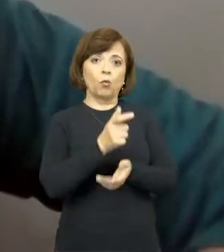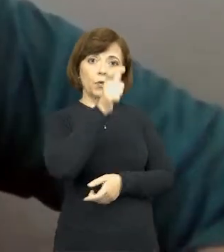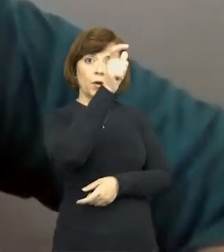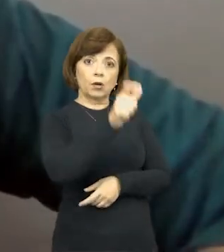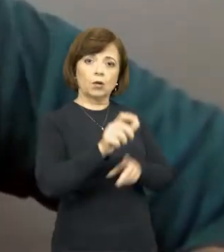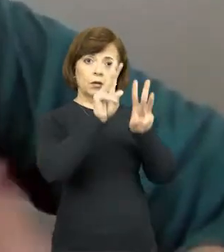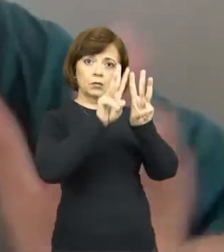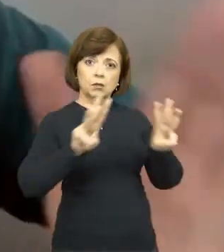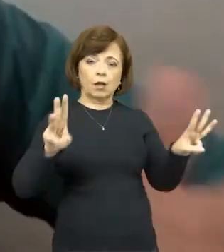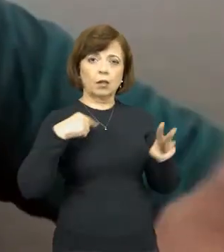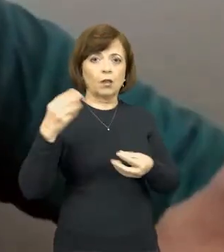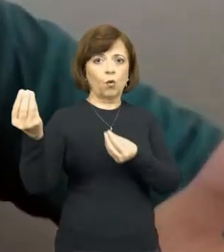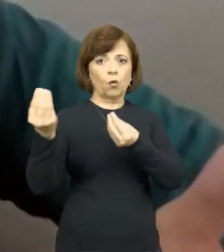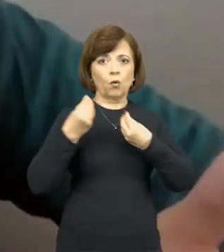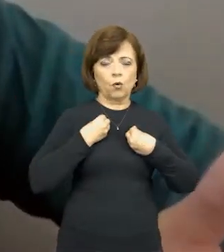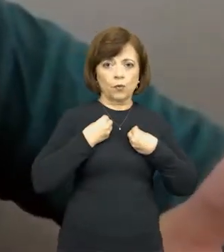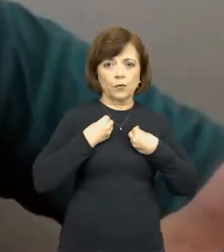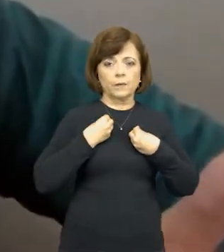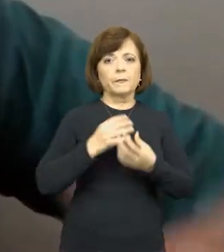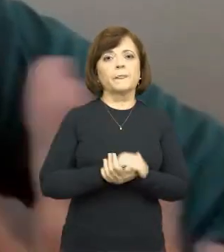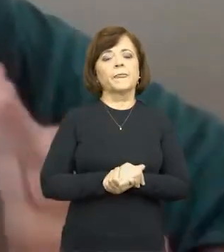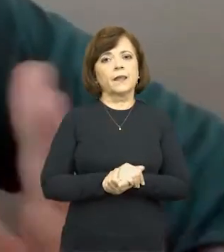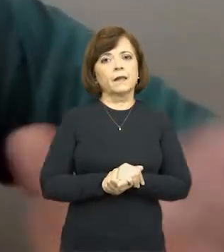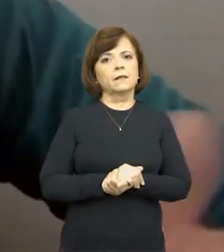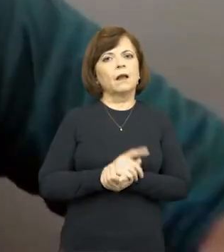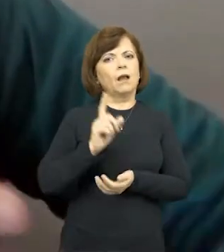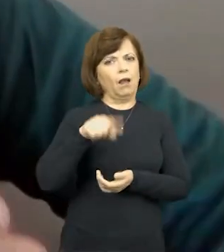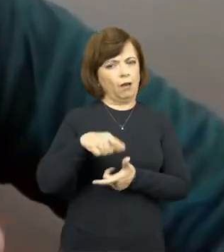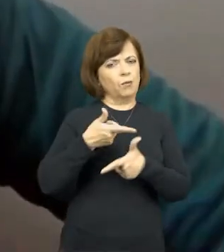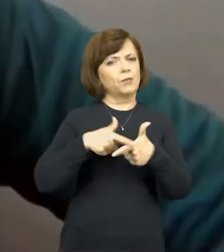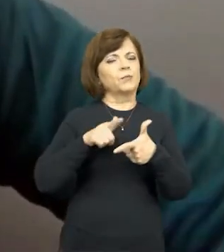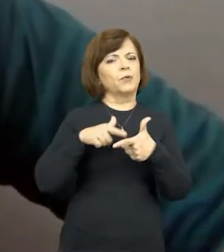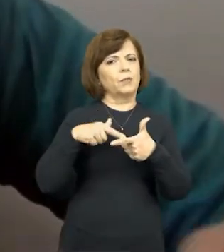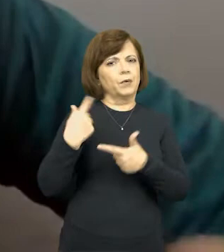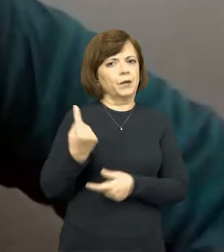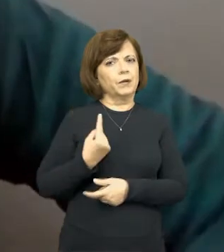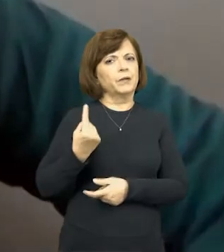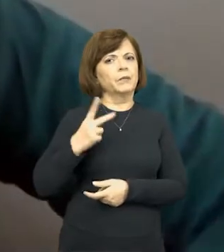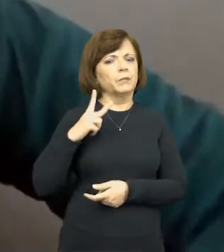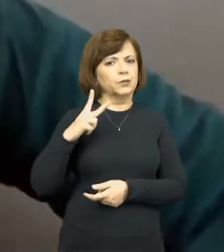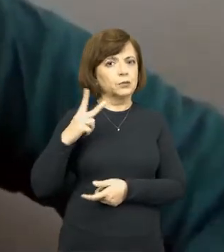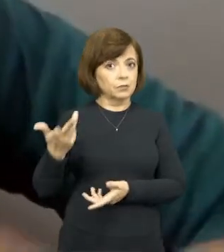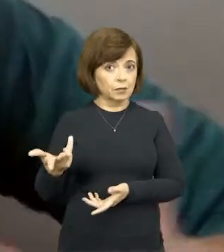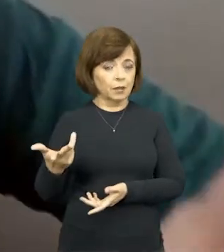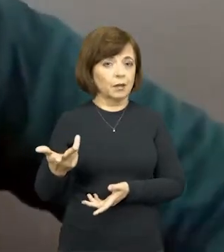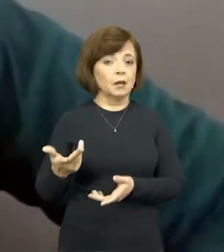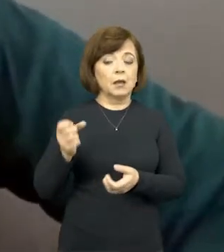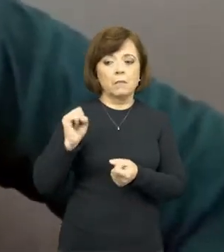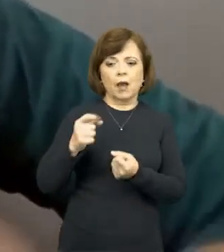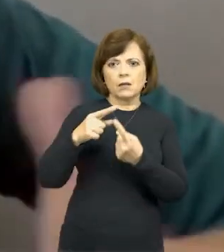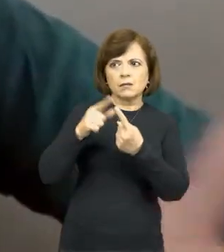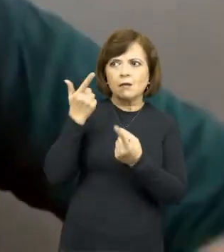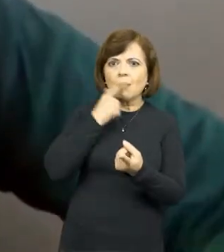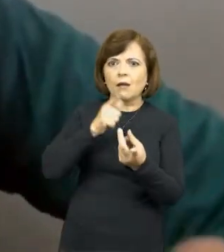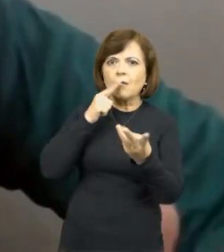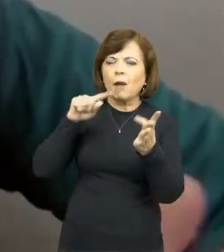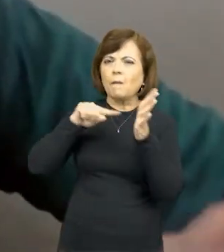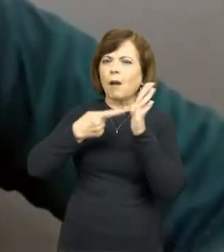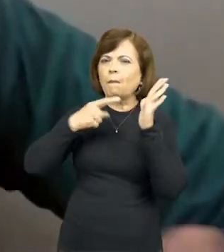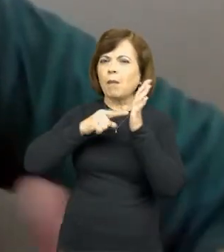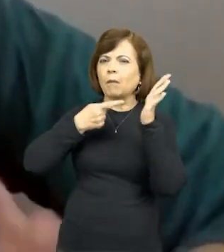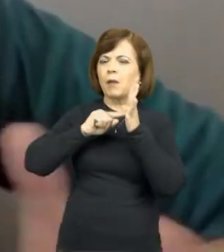num determinado site, não recebi o produto, a princípio é um problema individual. Mas se a gente recebe 100, 200,